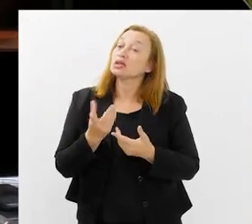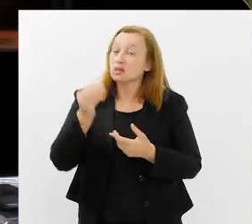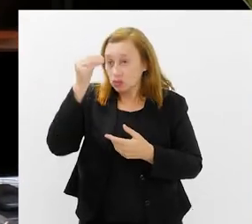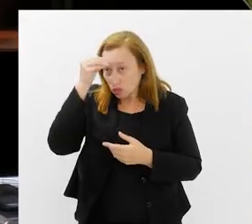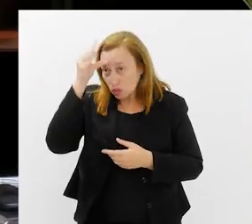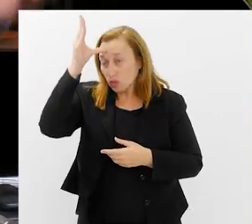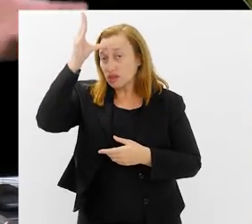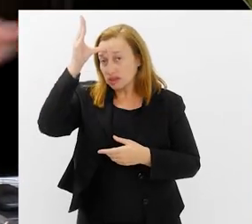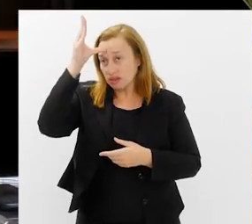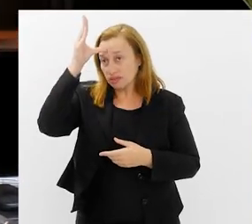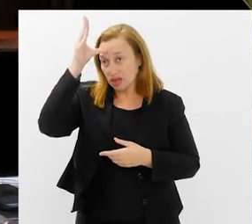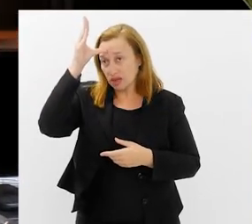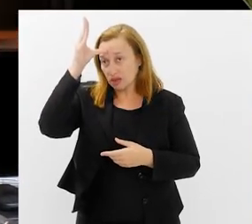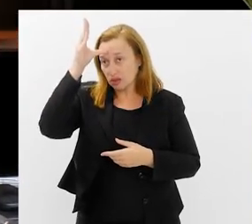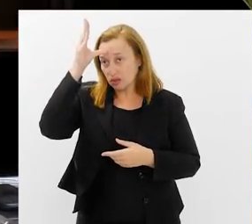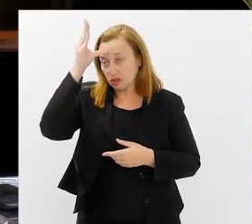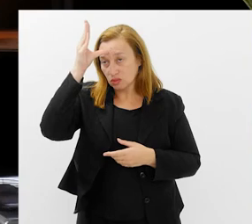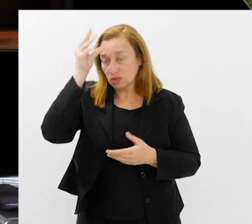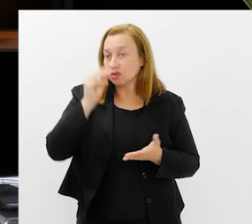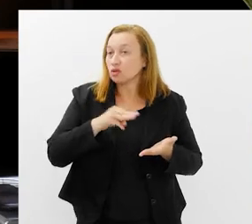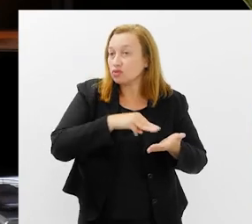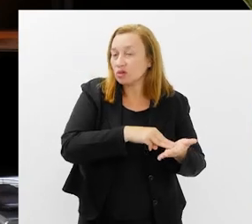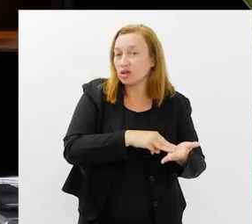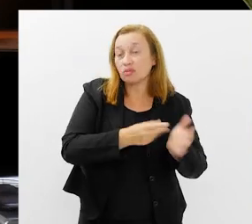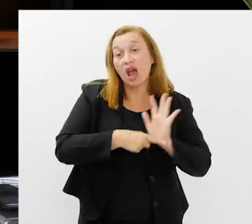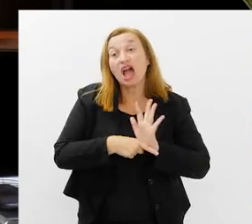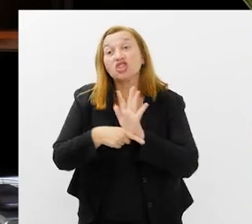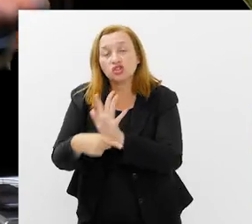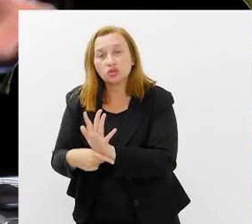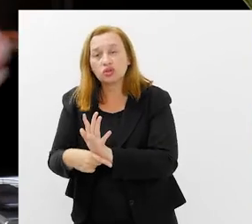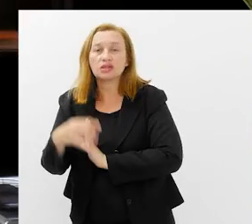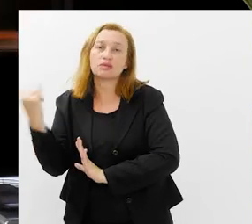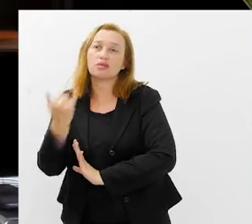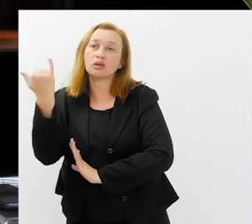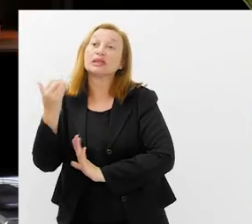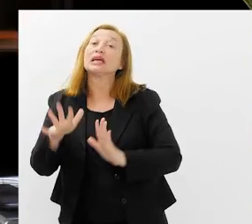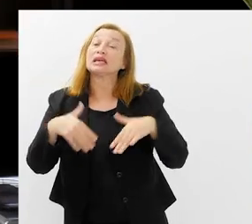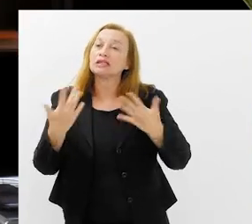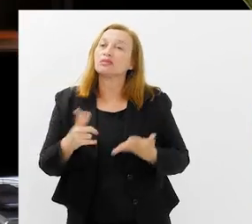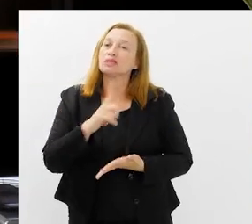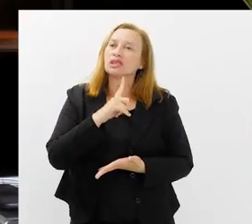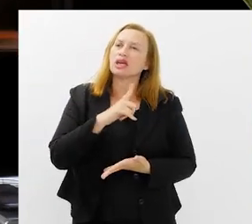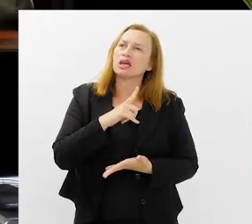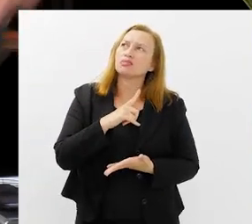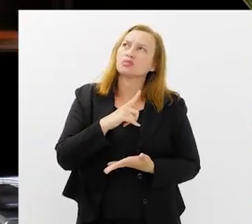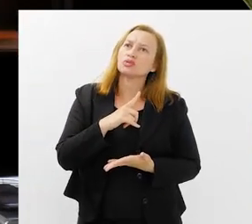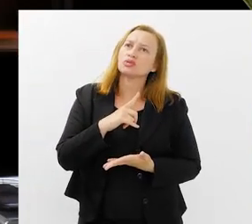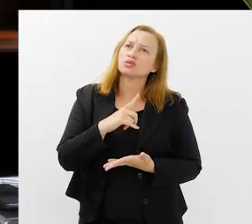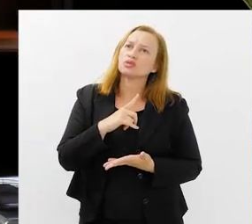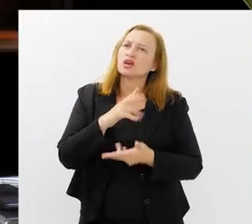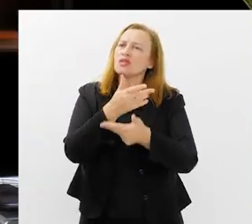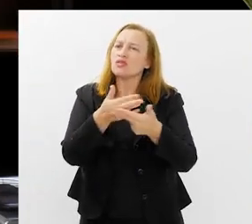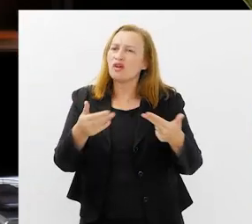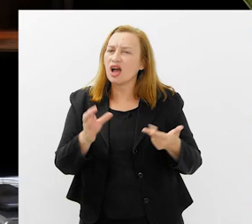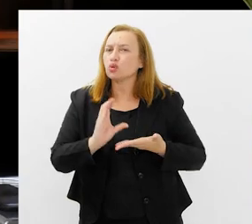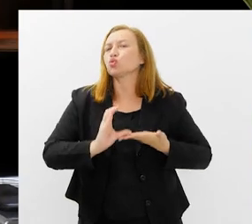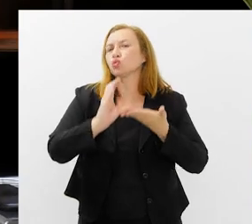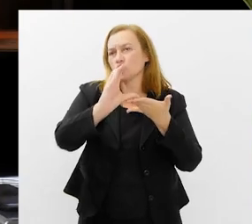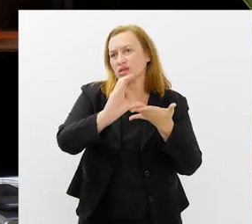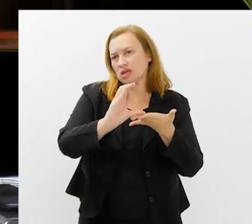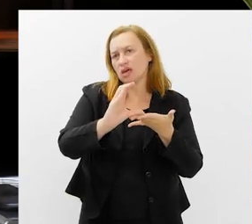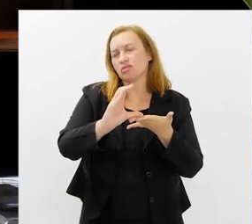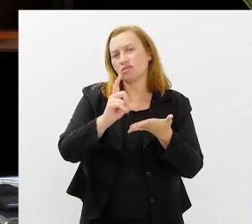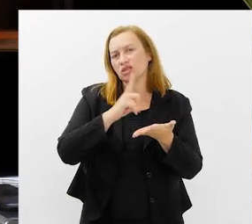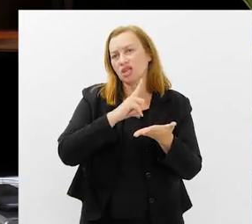empresta, através do conhecimento dos seus membros, contribuições que são relevantes. Então, nós temos aí assento em